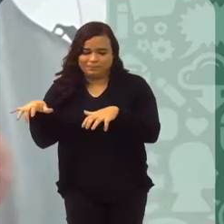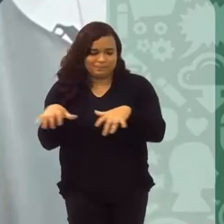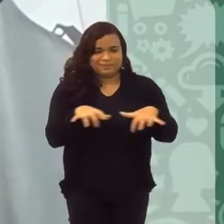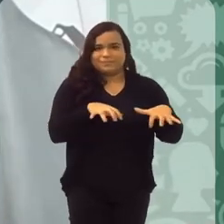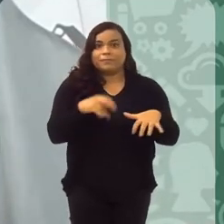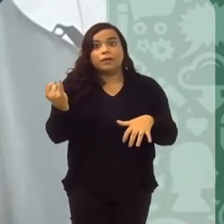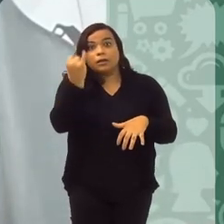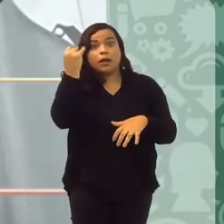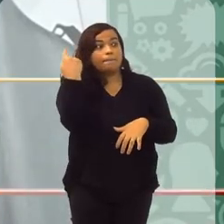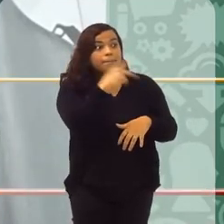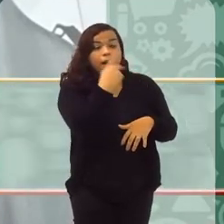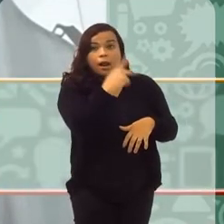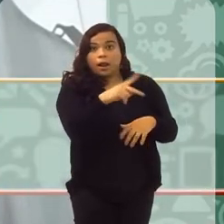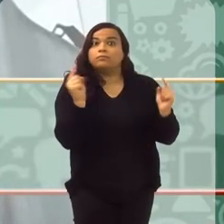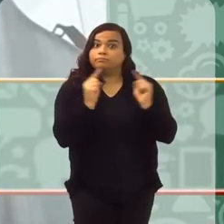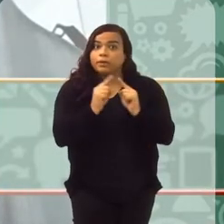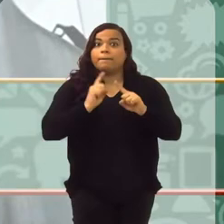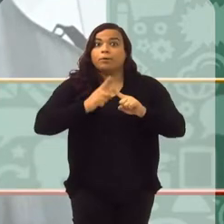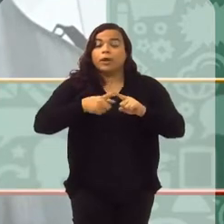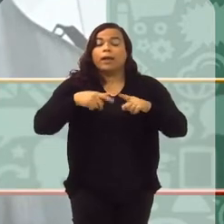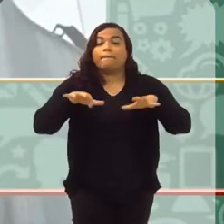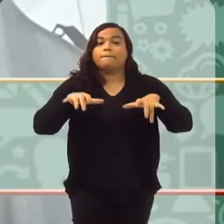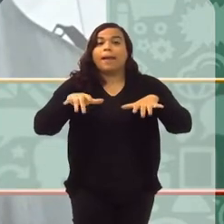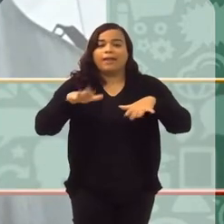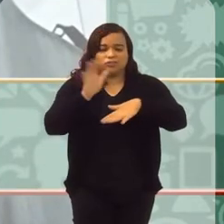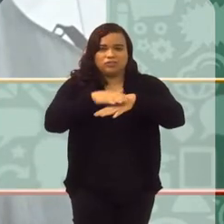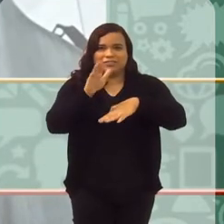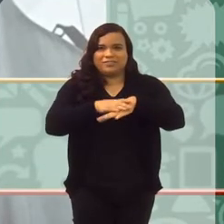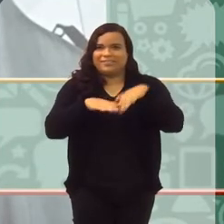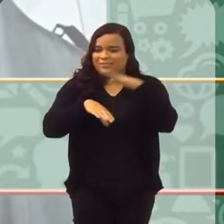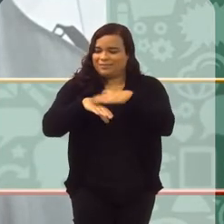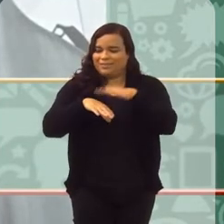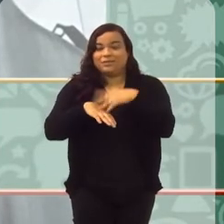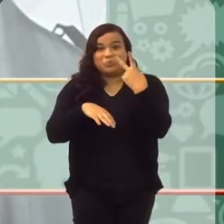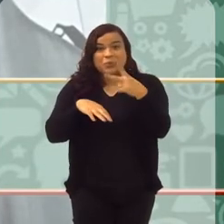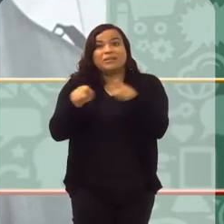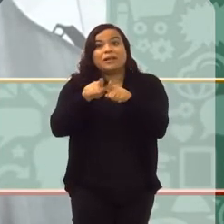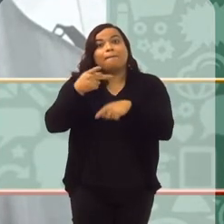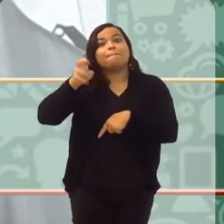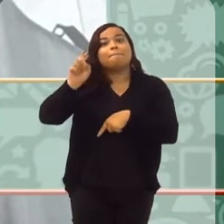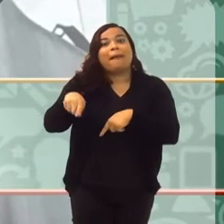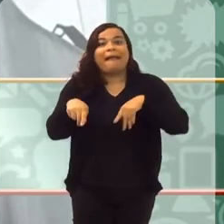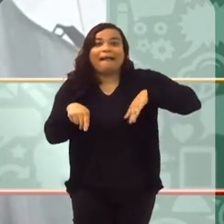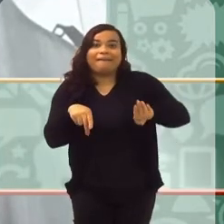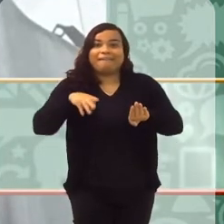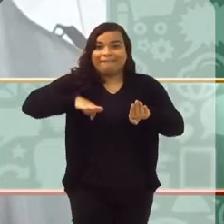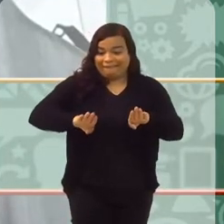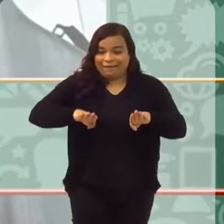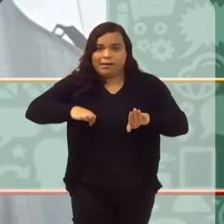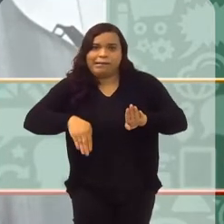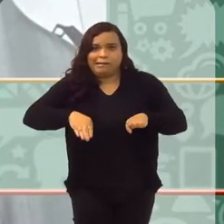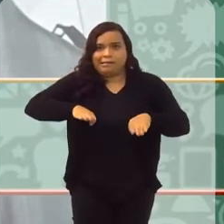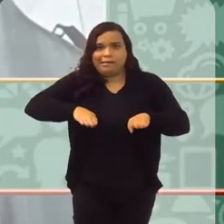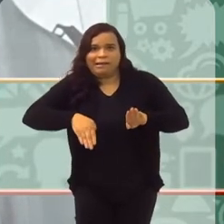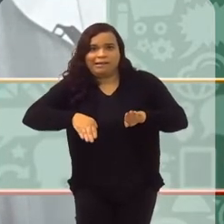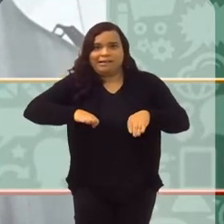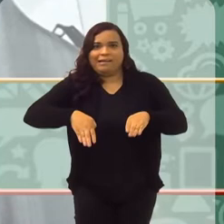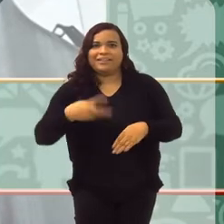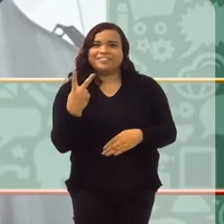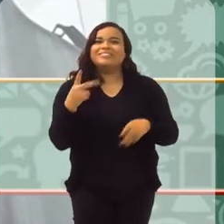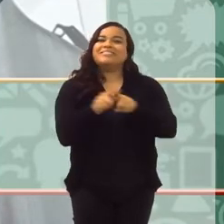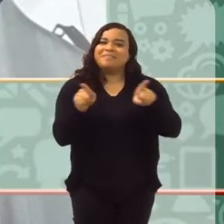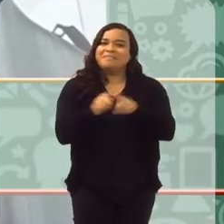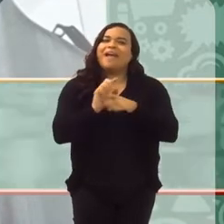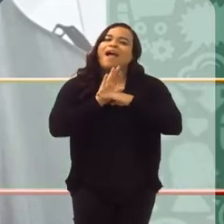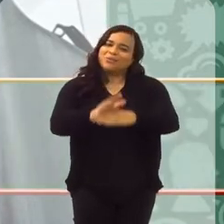membros superiores, as duas mãos, como os pés também, que ela vai utilizar o pedal, né?